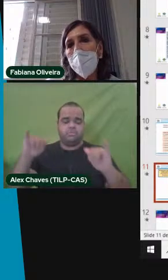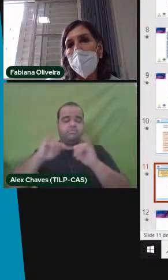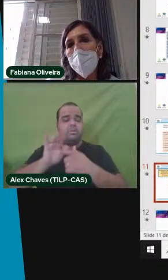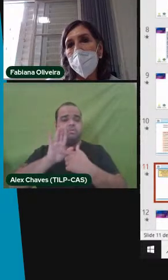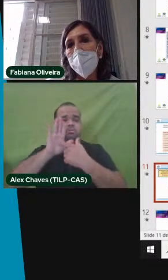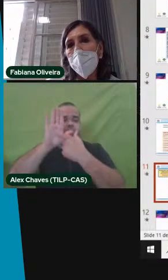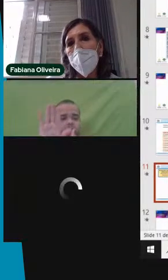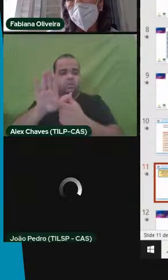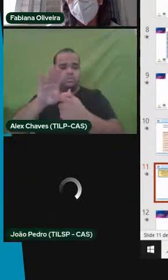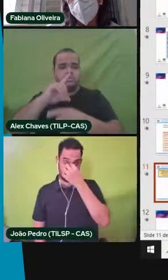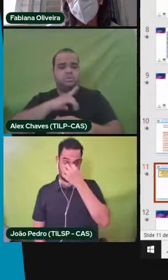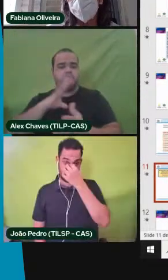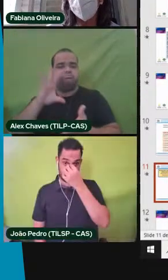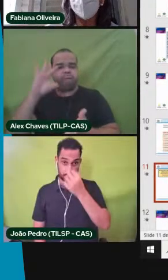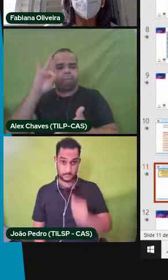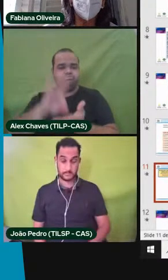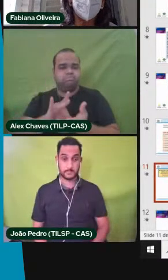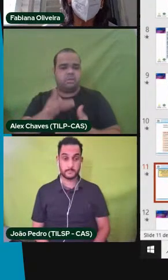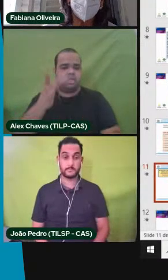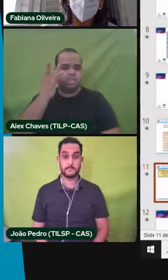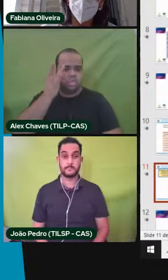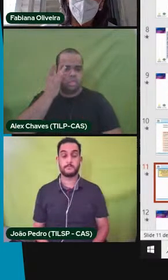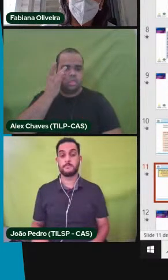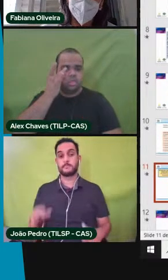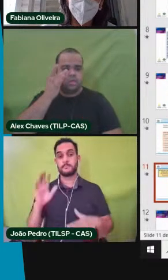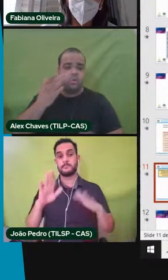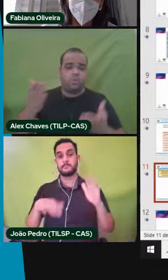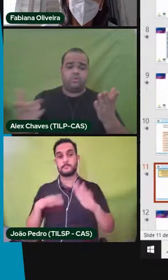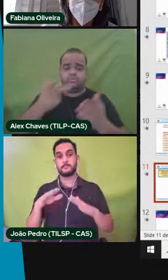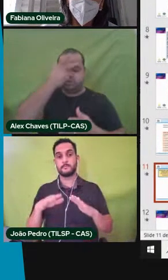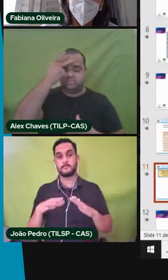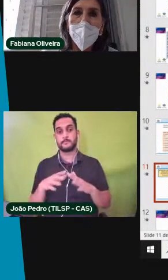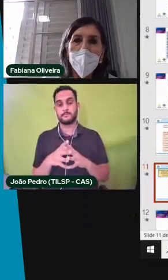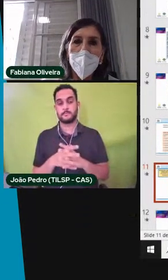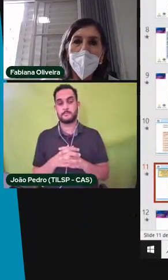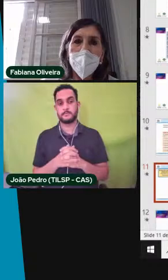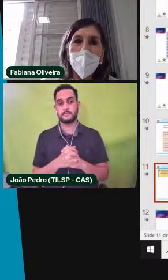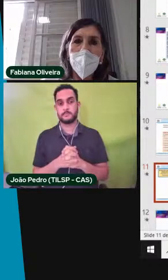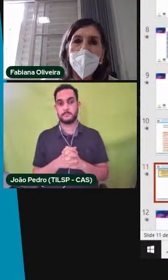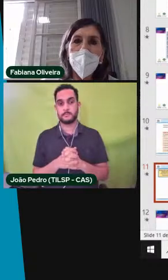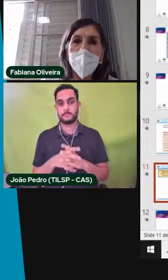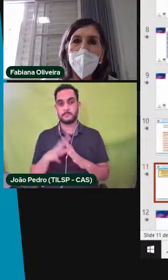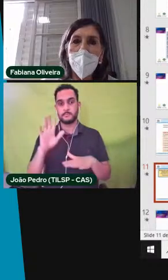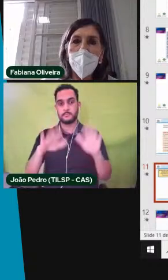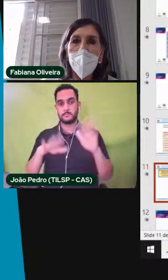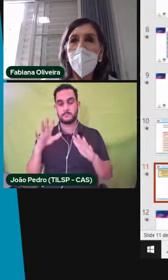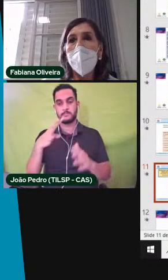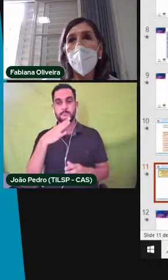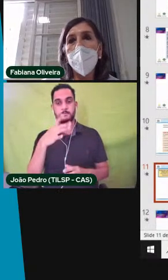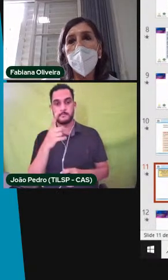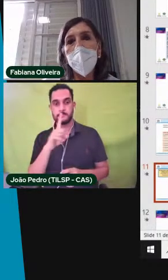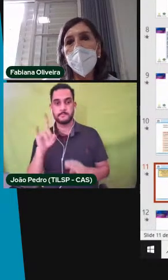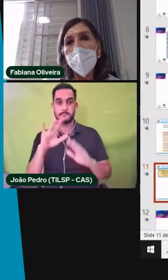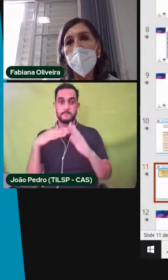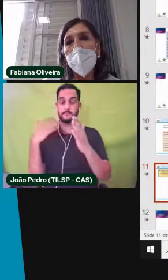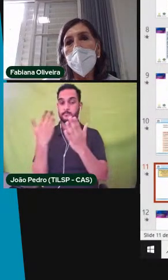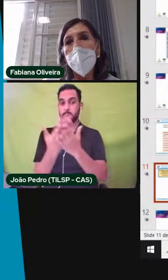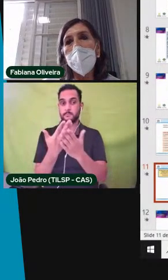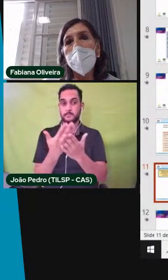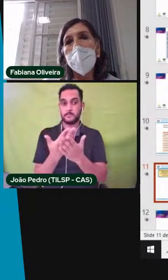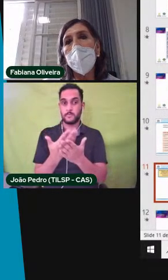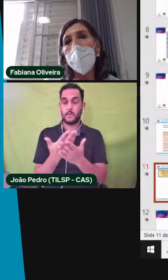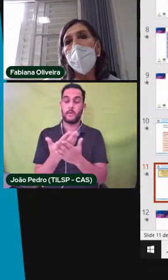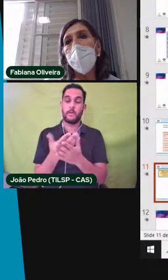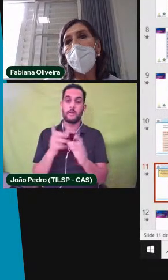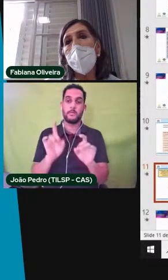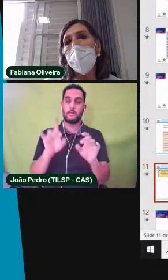realidades em que talvez muitos não soubessem. que a escola especial não é uma alegoria e